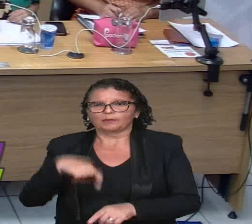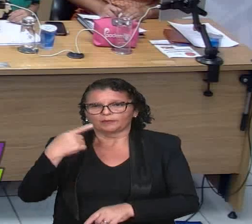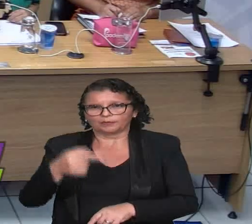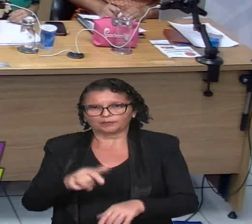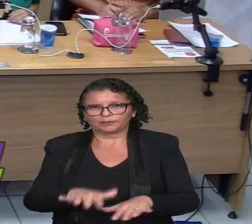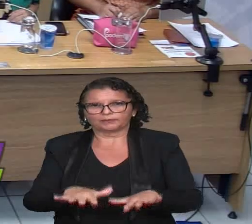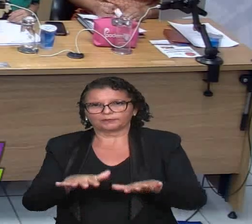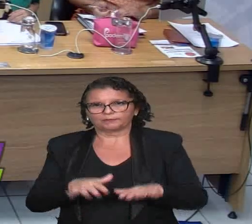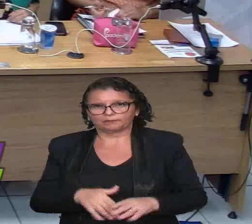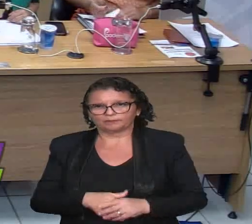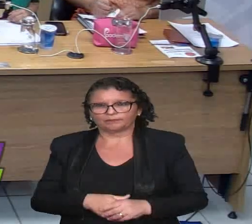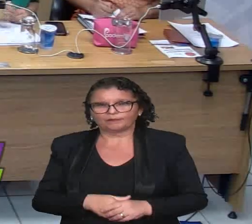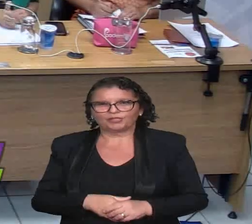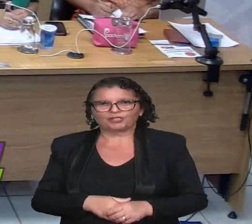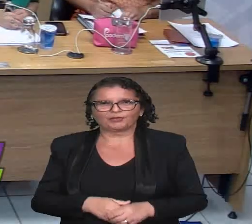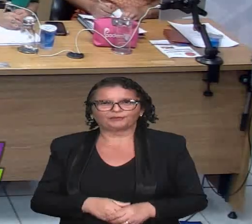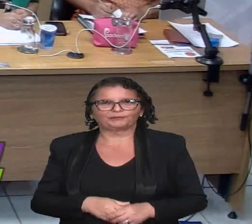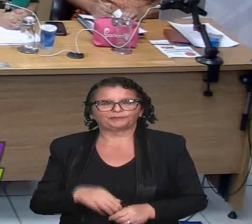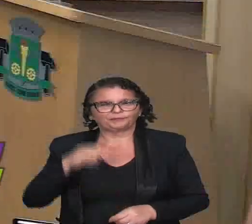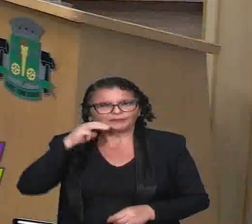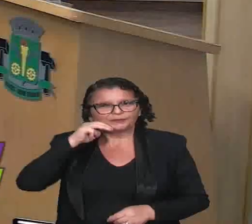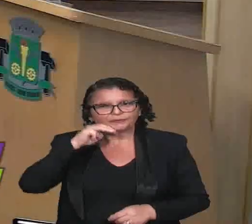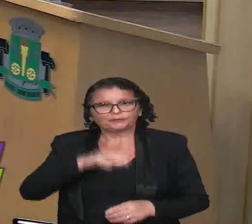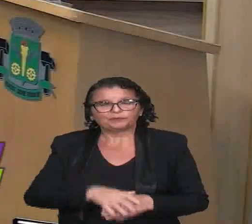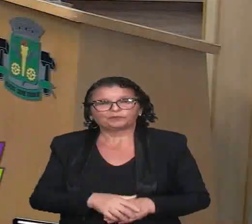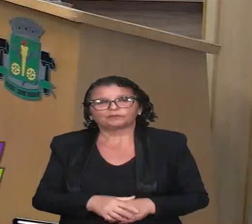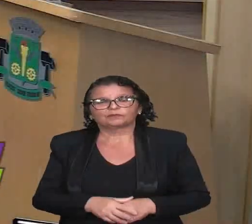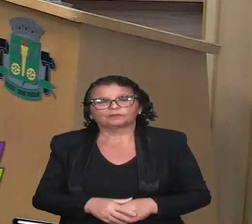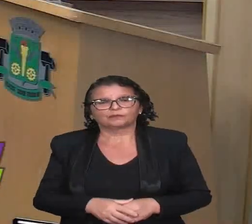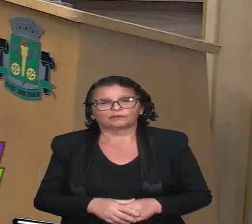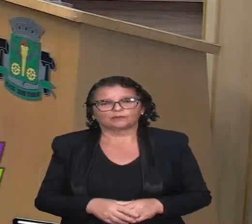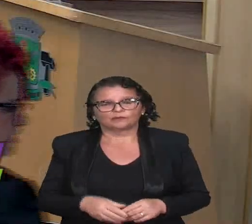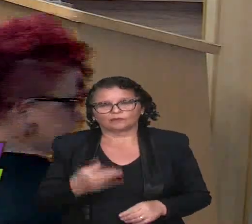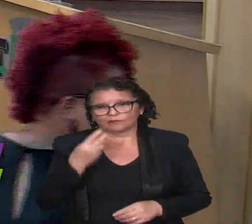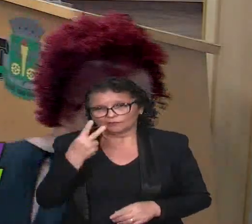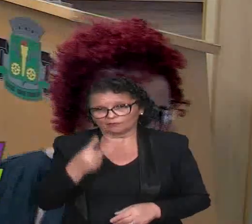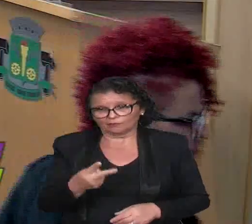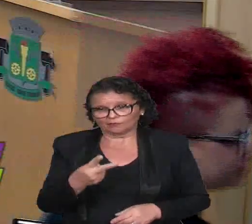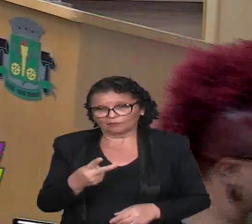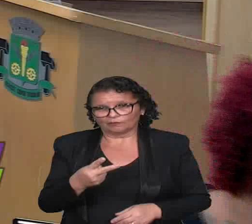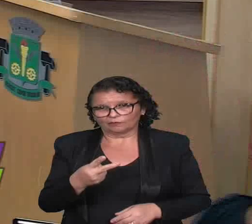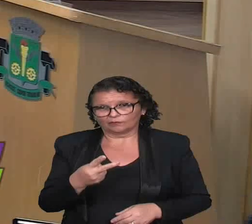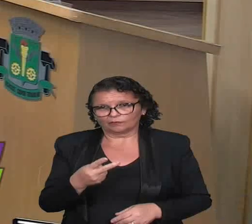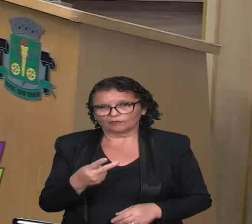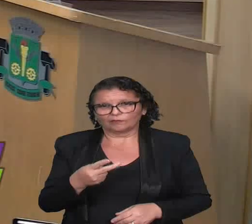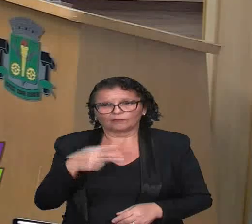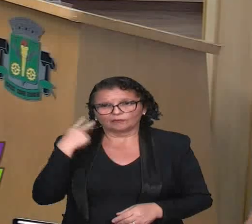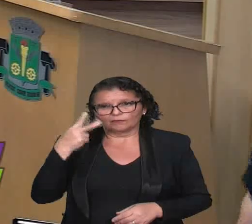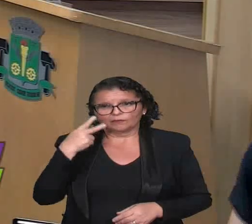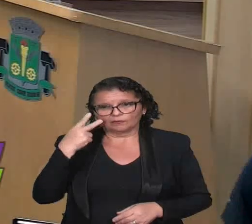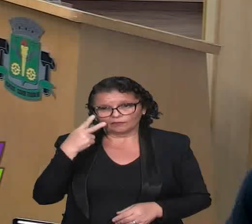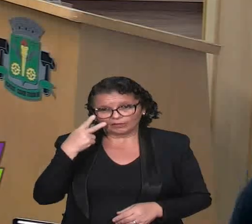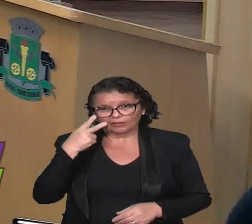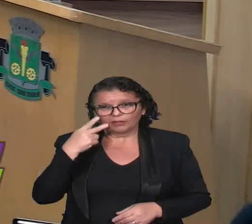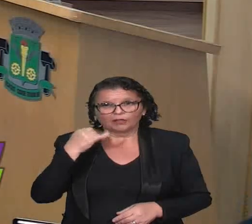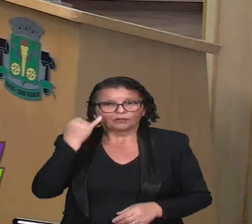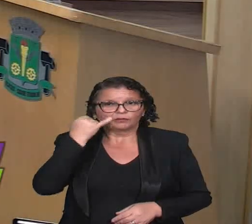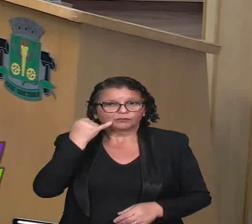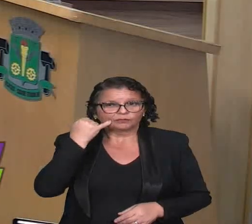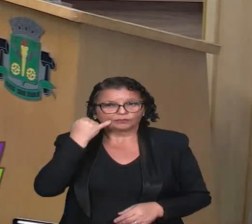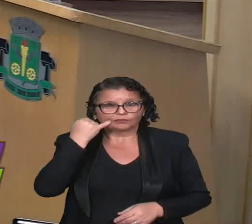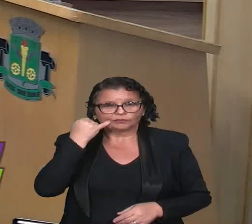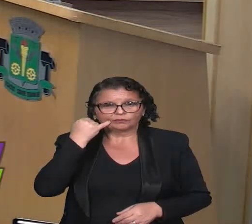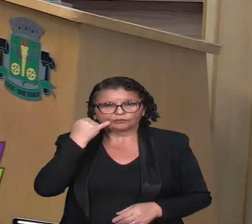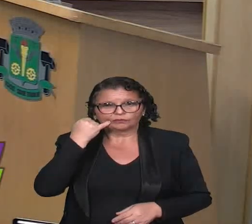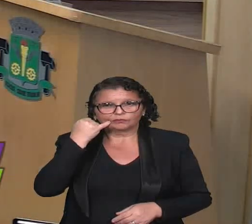na próxima Moção de apelo número 2 de 2024 da Nobre vereadora Juliana da